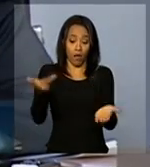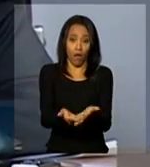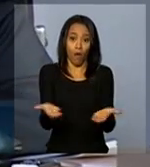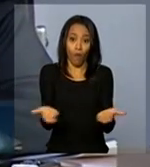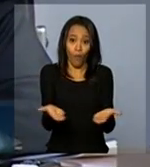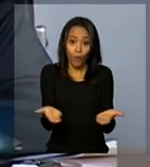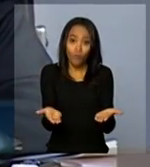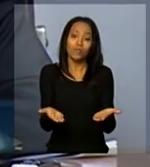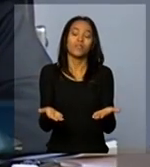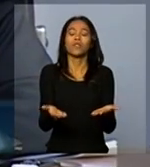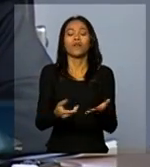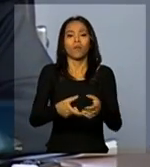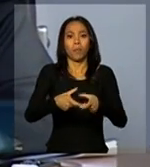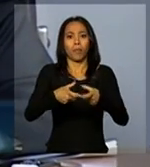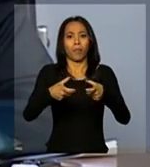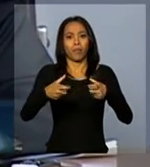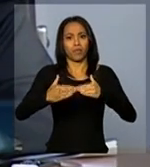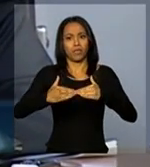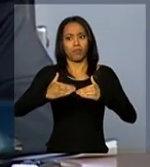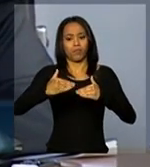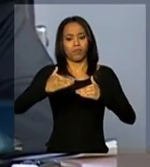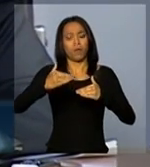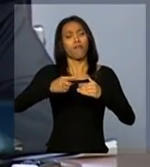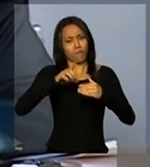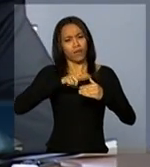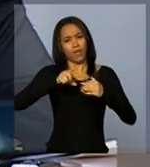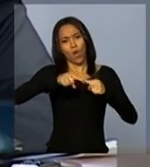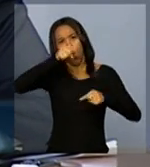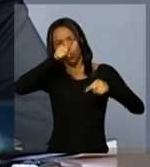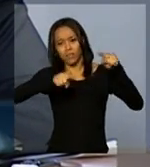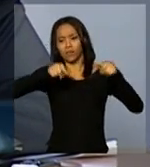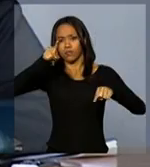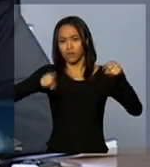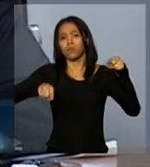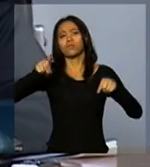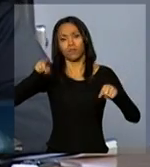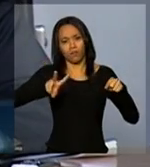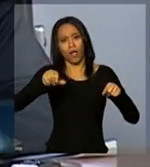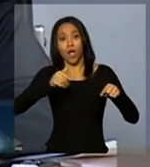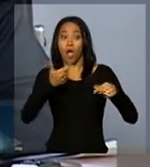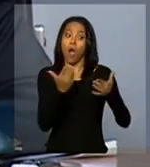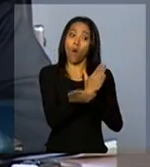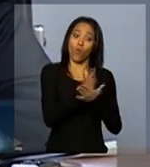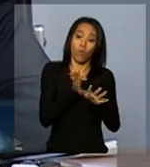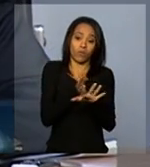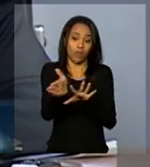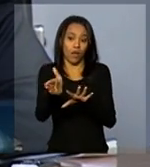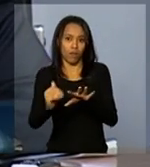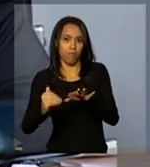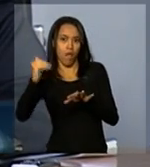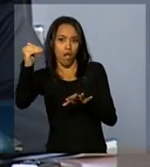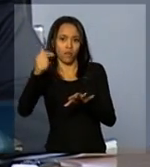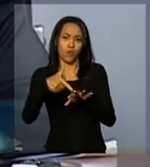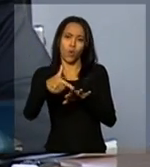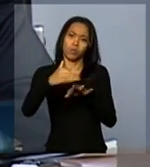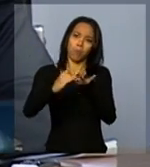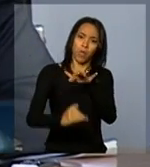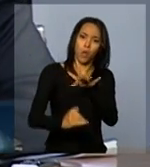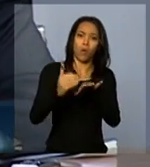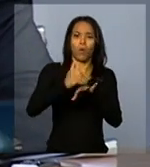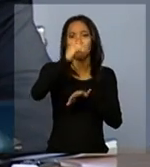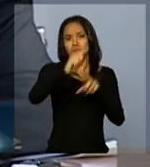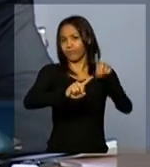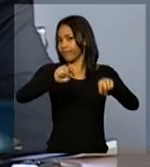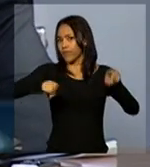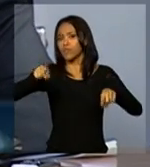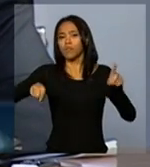é de crescimento e haverá oscilações trimestrais, evidentemente. Alguns crescerão mais num trimestre, outros menos e assim por